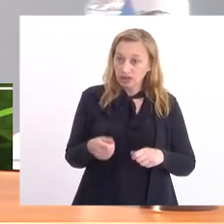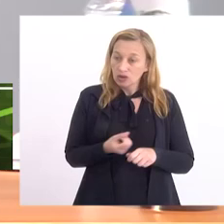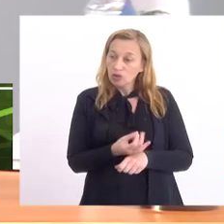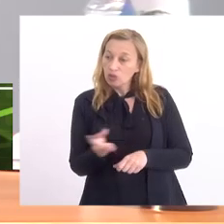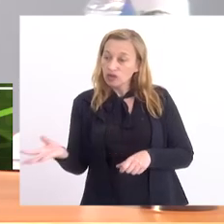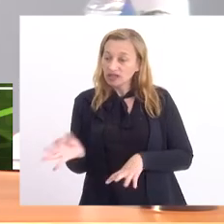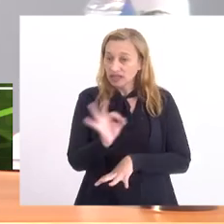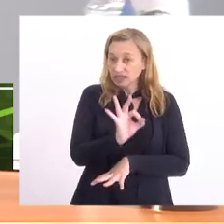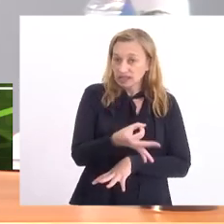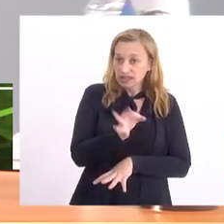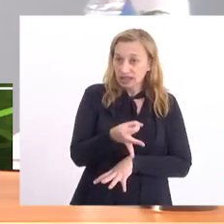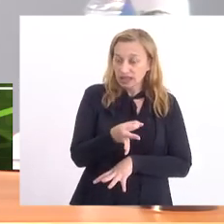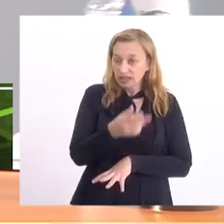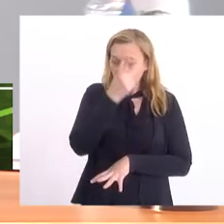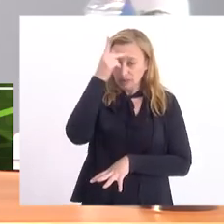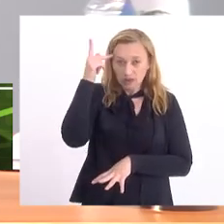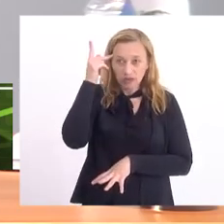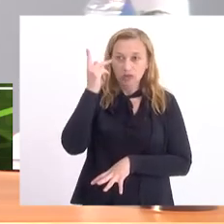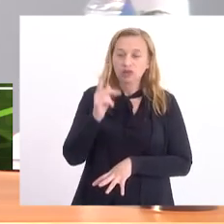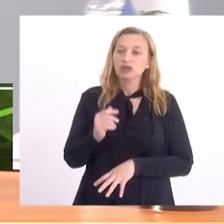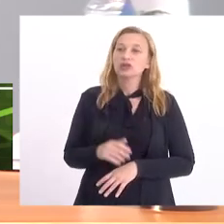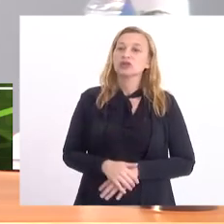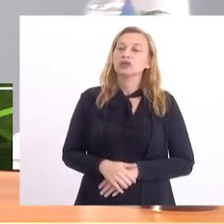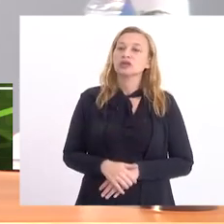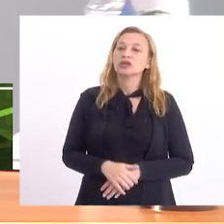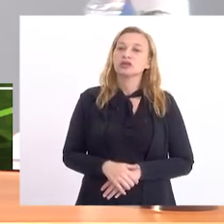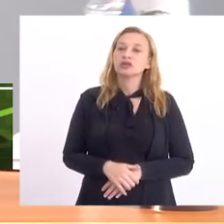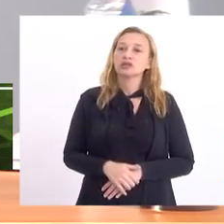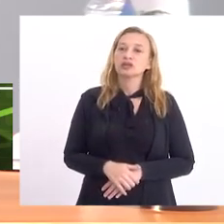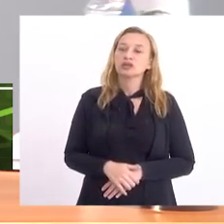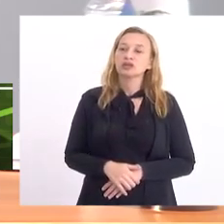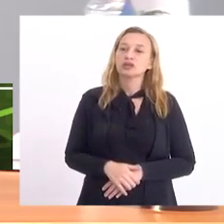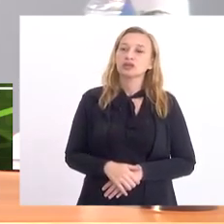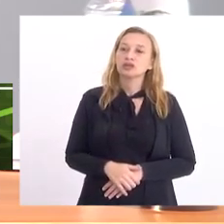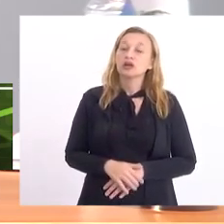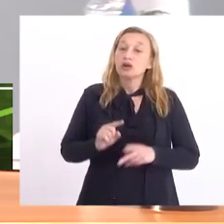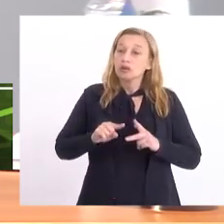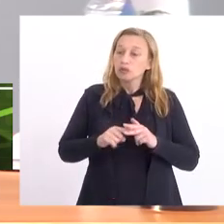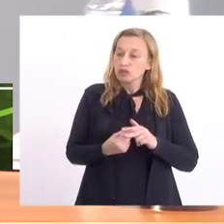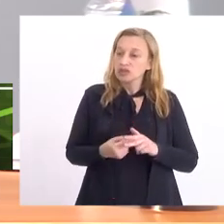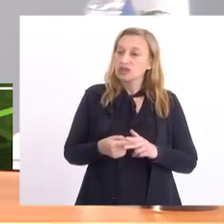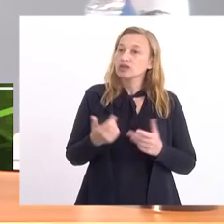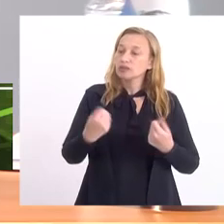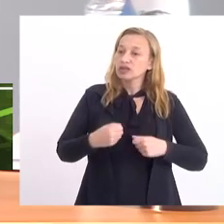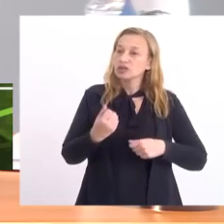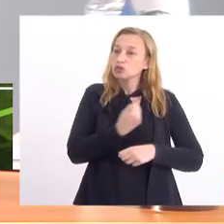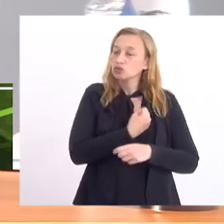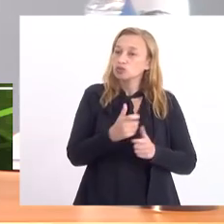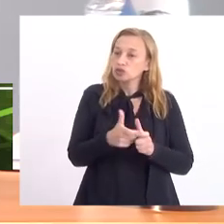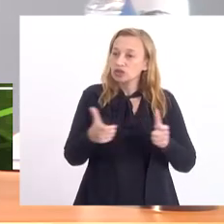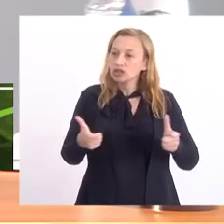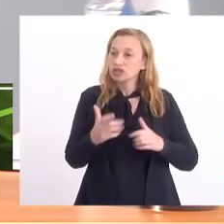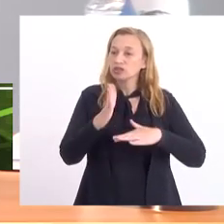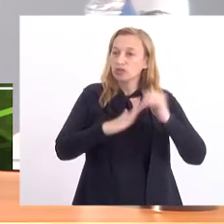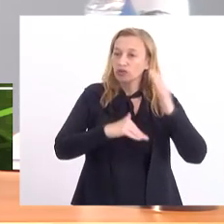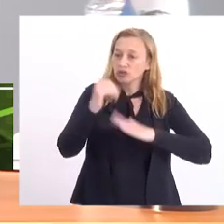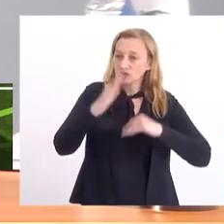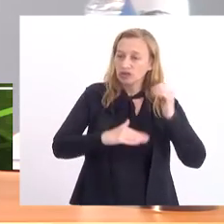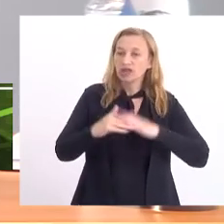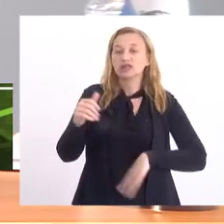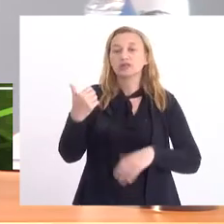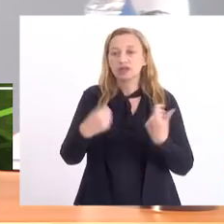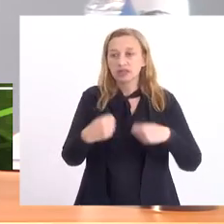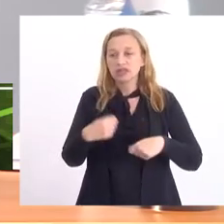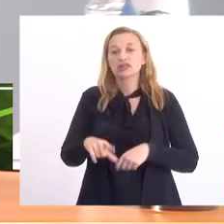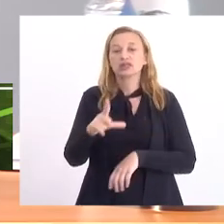quantidade suficiente. Então, que esse déficit ele tem que ser corrigido, a gente tem que aumentar, a gente tem que ter